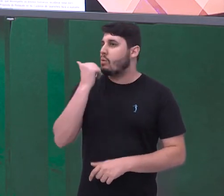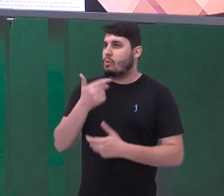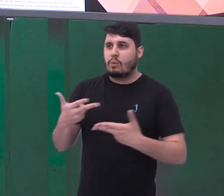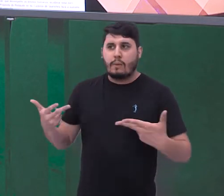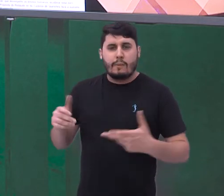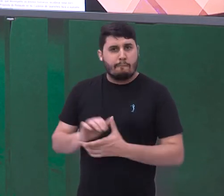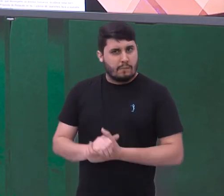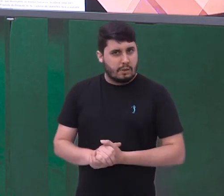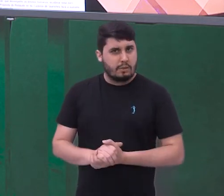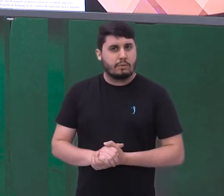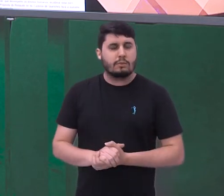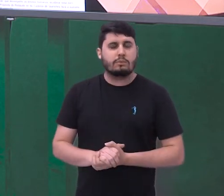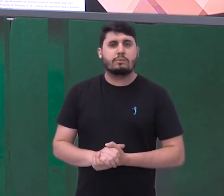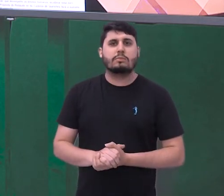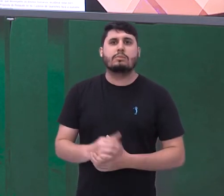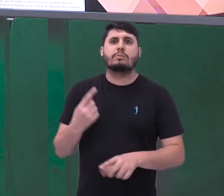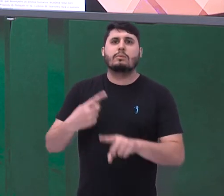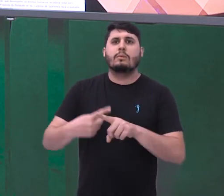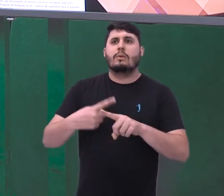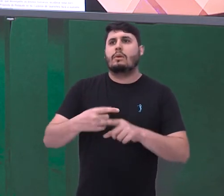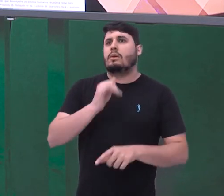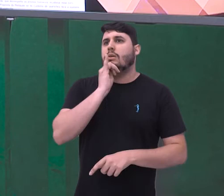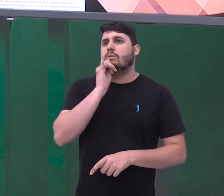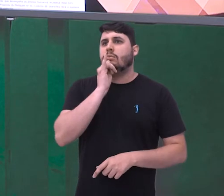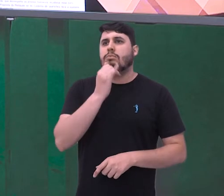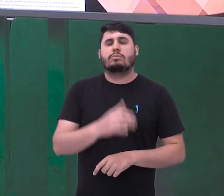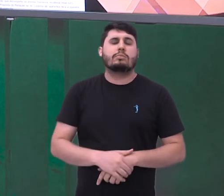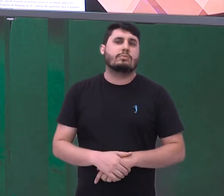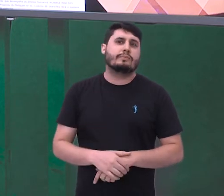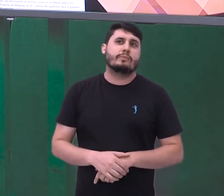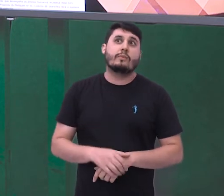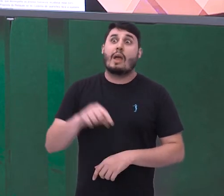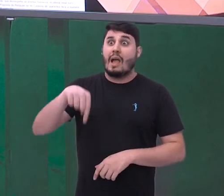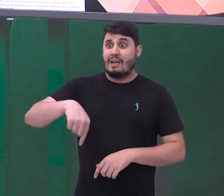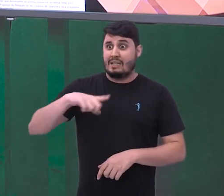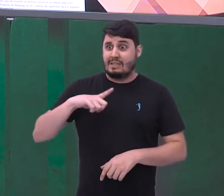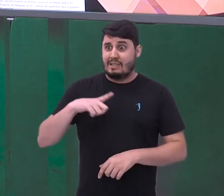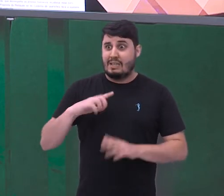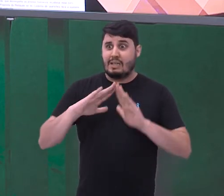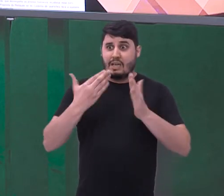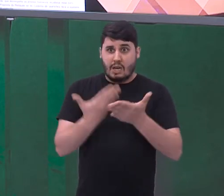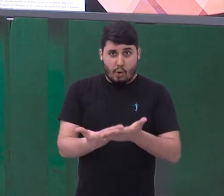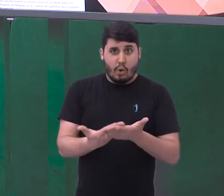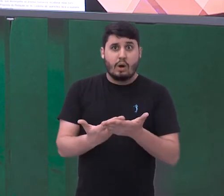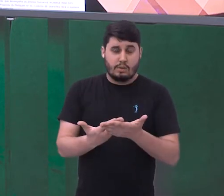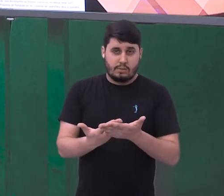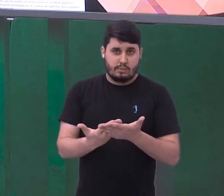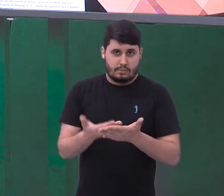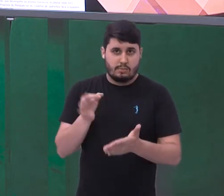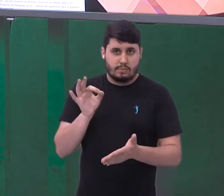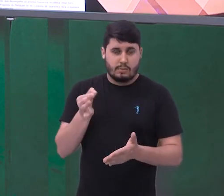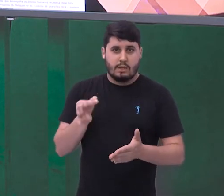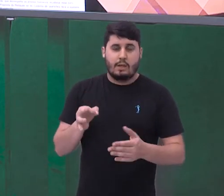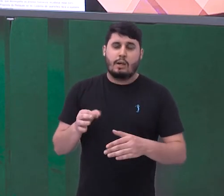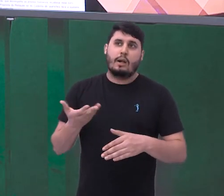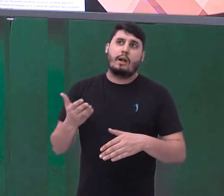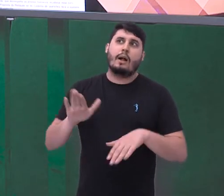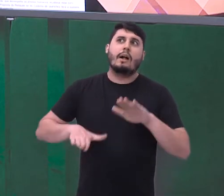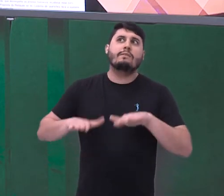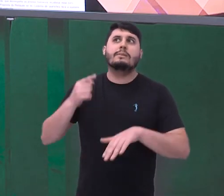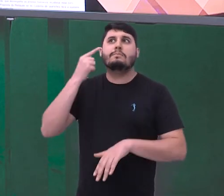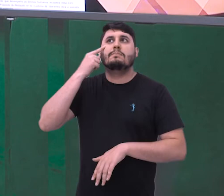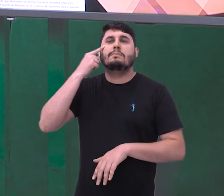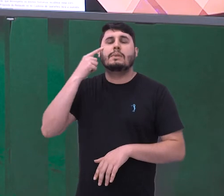dizer, vamos pará-las por 2, 3 dias para dar abrigo a quem chegou aqui? Porque